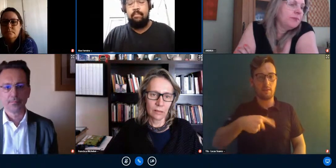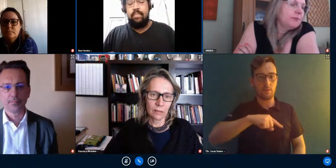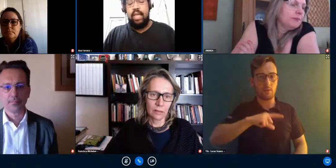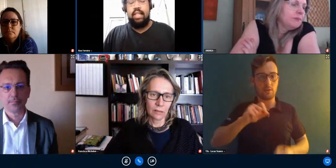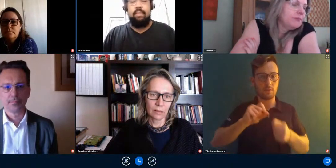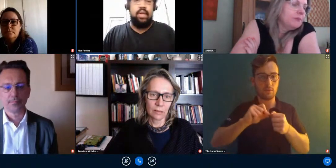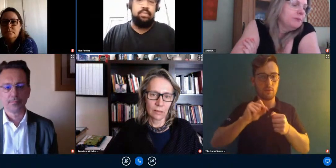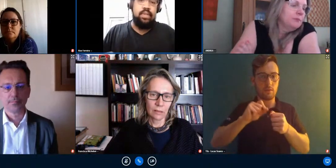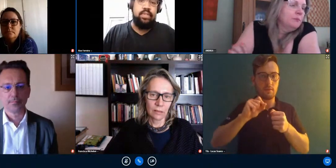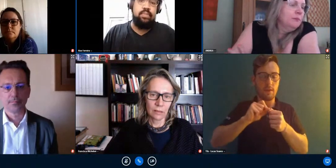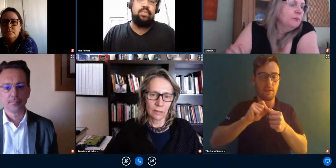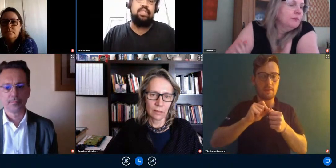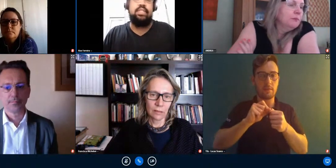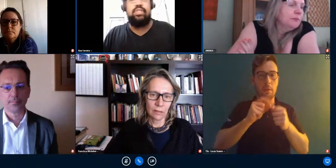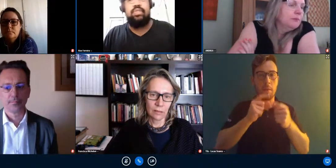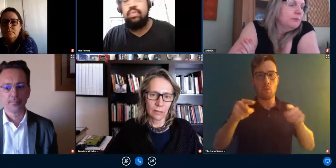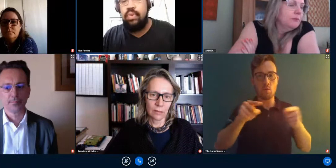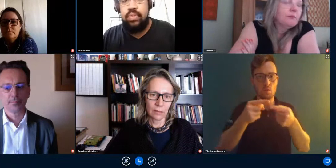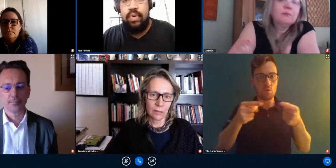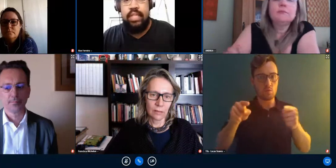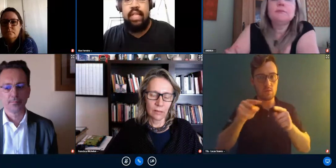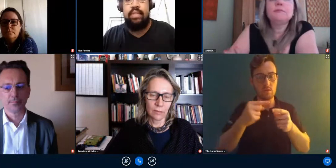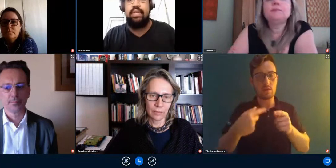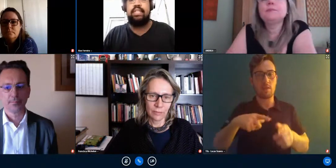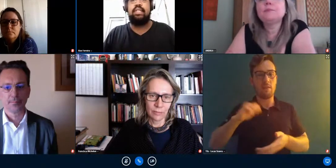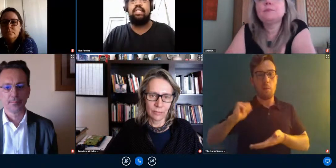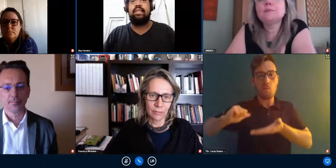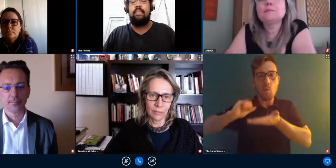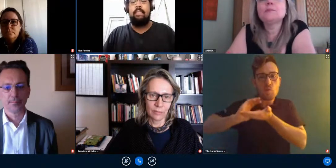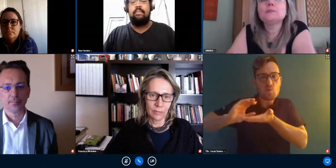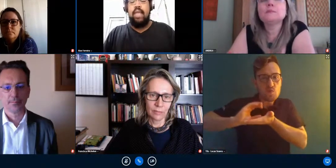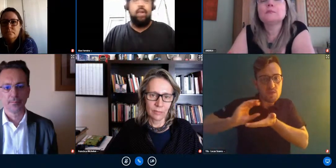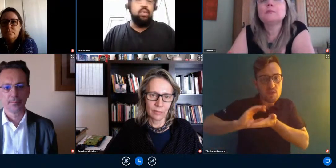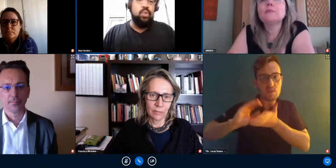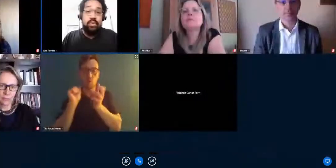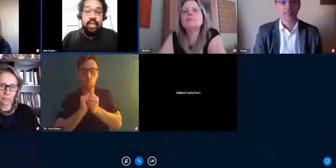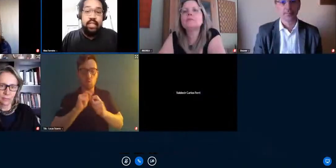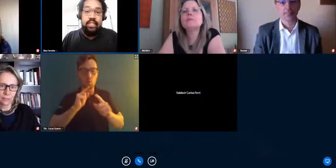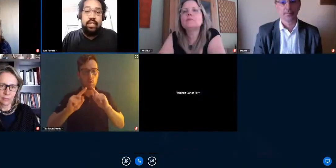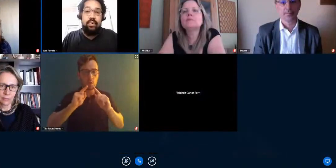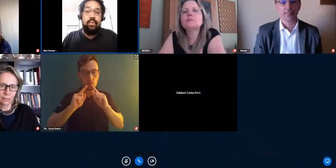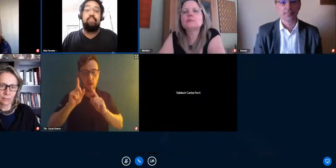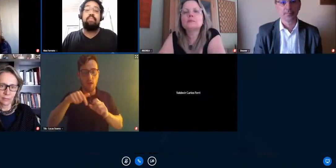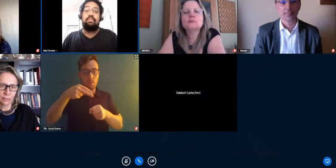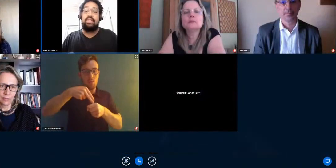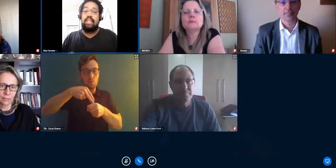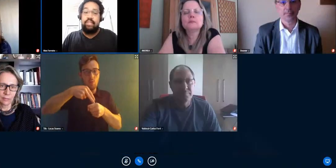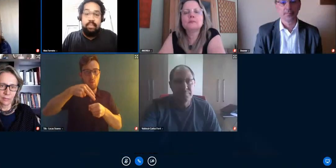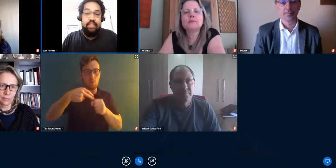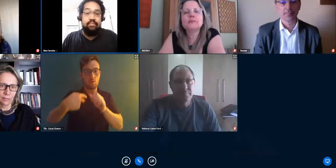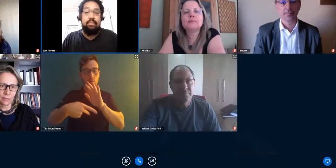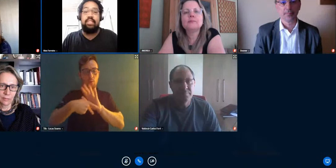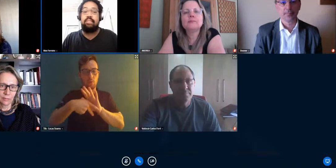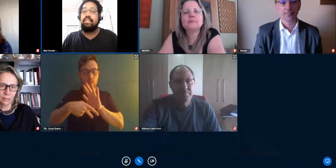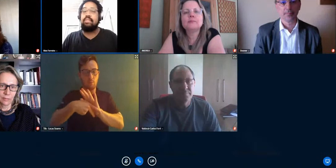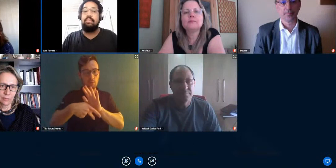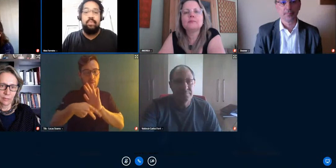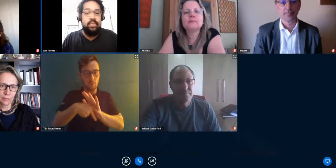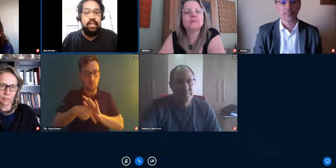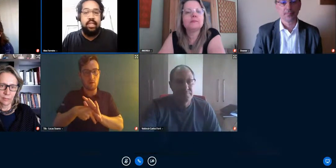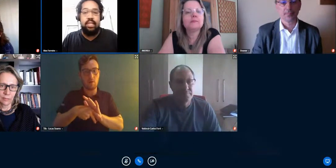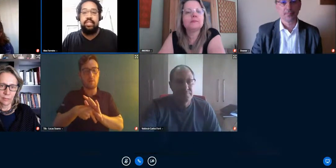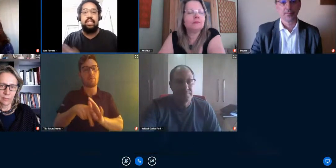música, elaboramos nós, os bolsistas, junto com os coordenadores ali. É o núcleo da canção, com o Miro Machado também teve uma